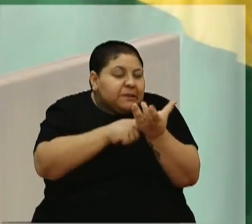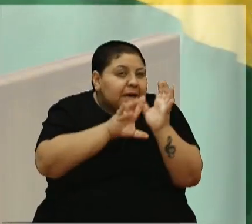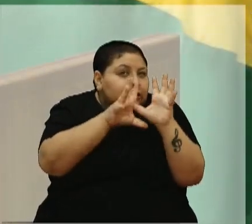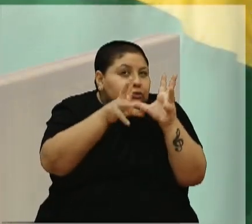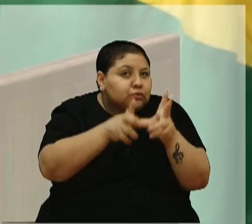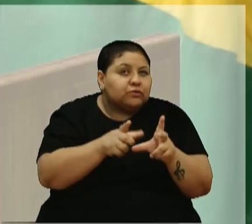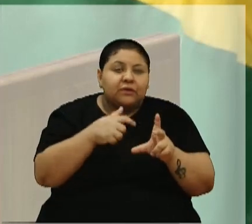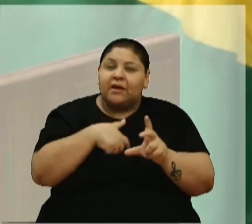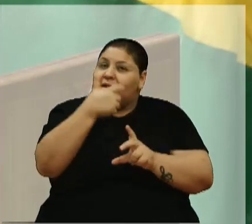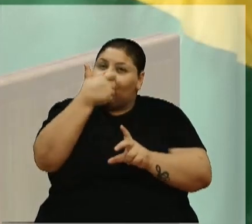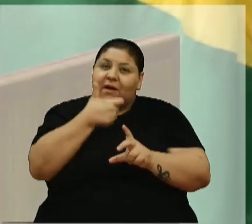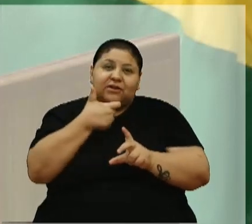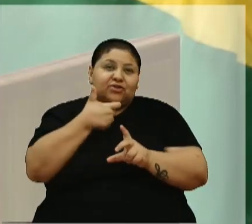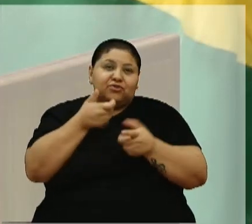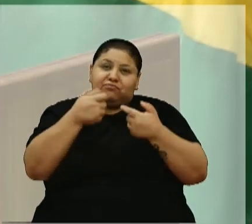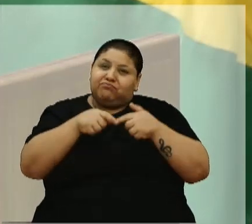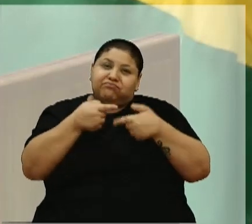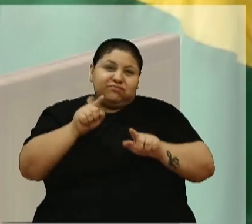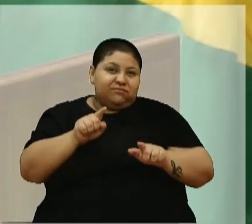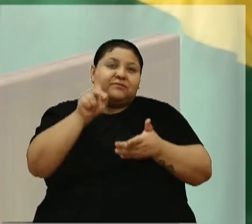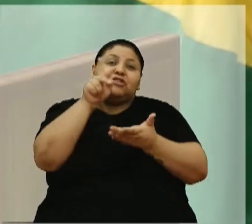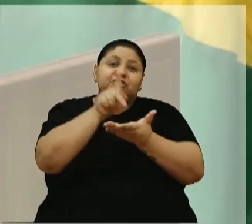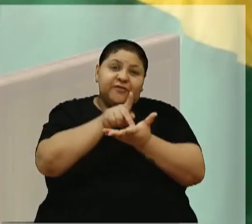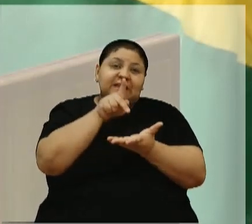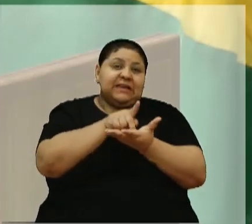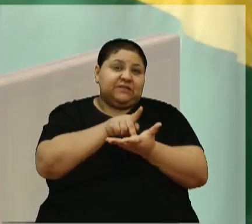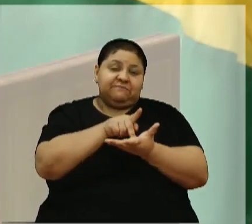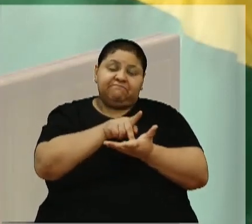Eu acho desnecessário. Sinceridade.